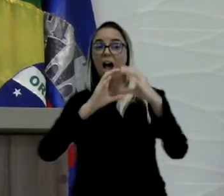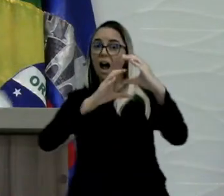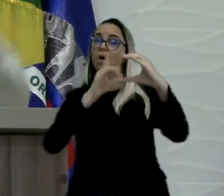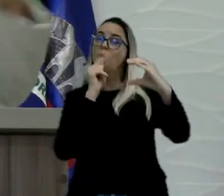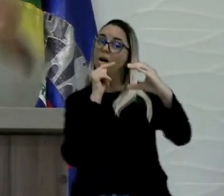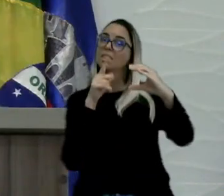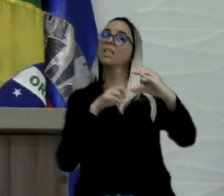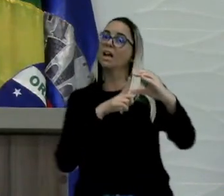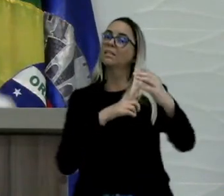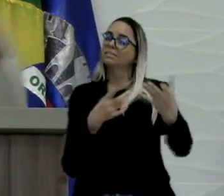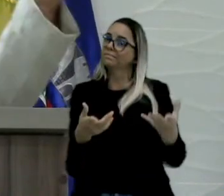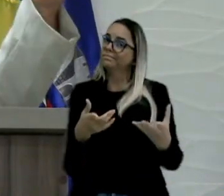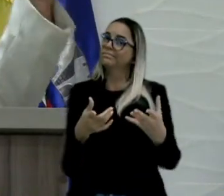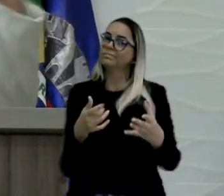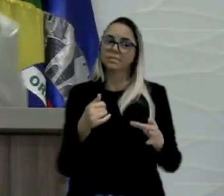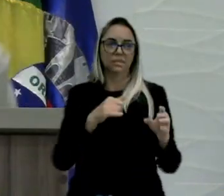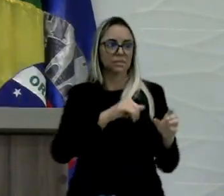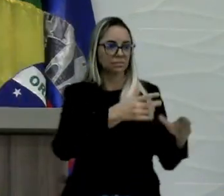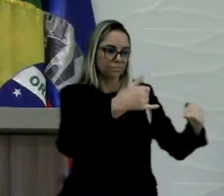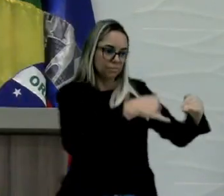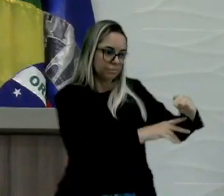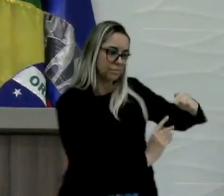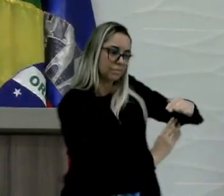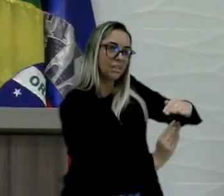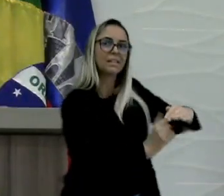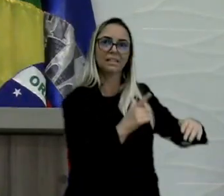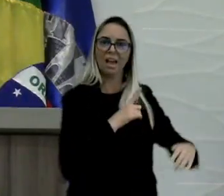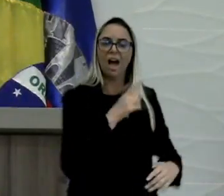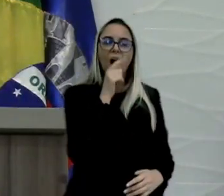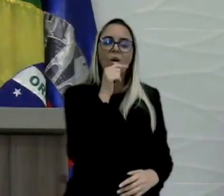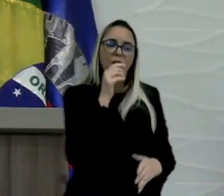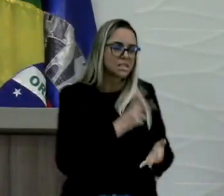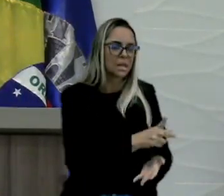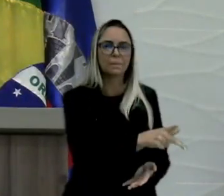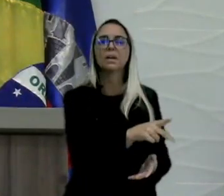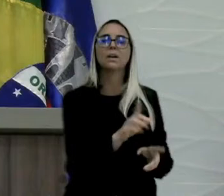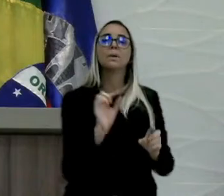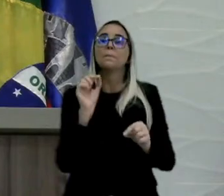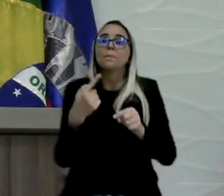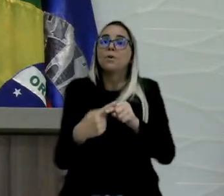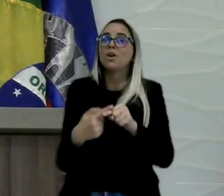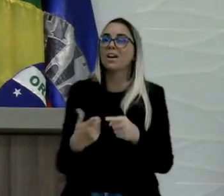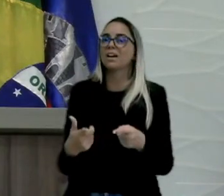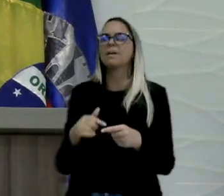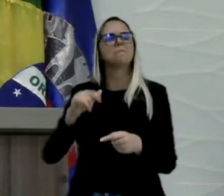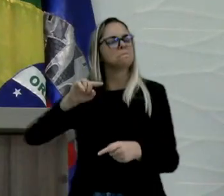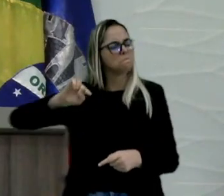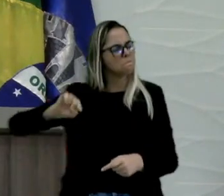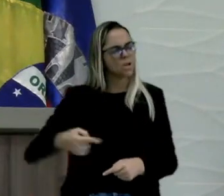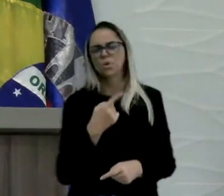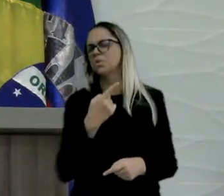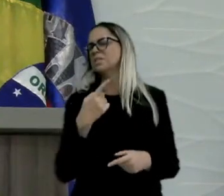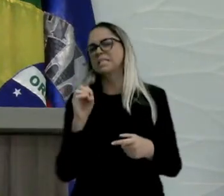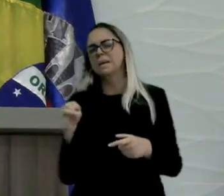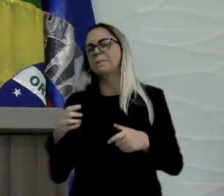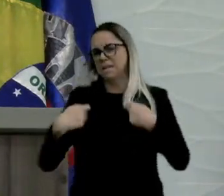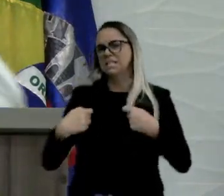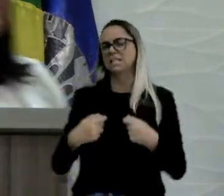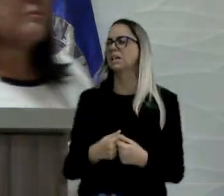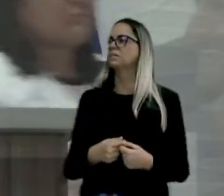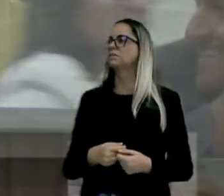as barragens cheia derramando água direto e qual a justificativa voto 1 vezes se preciso